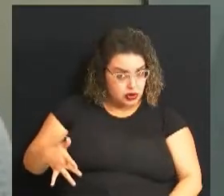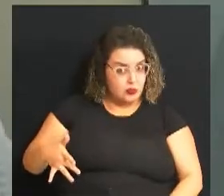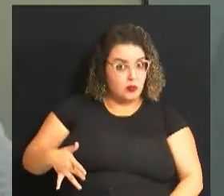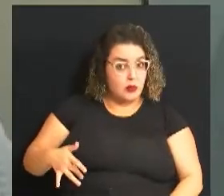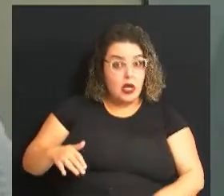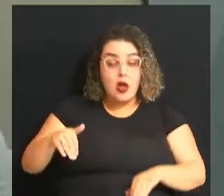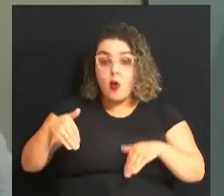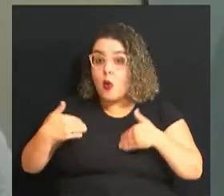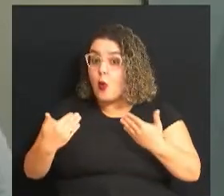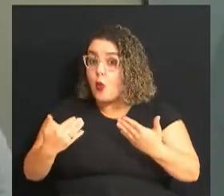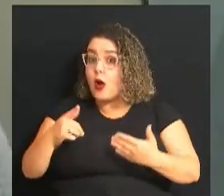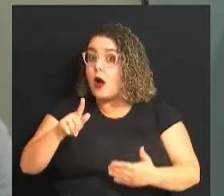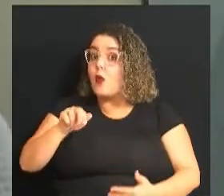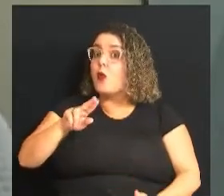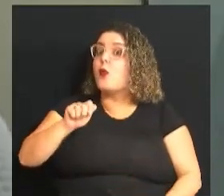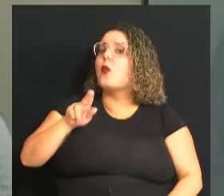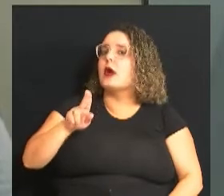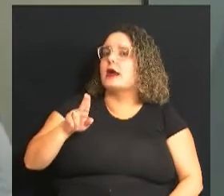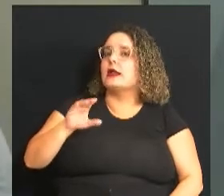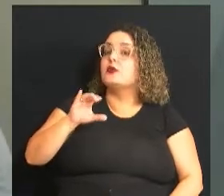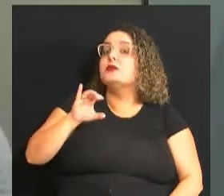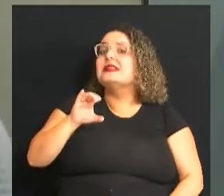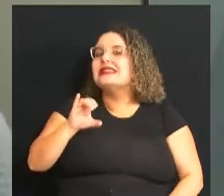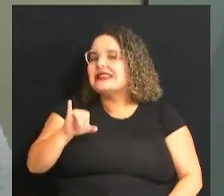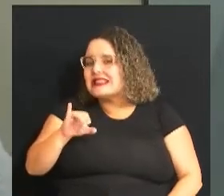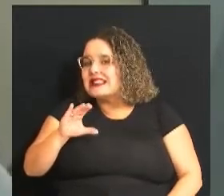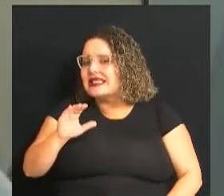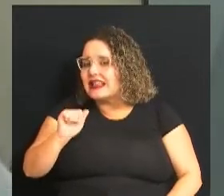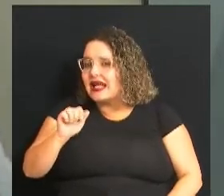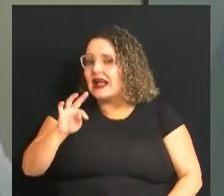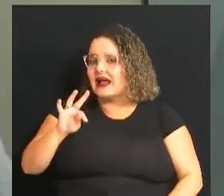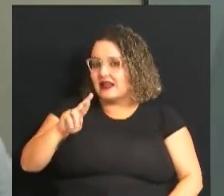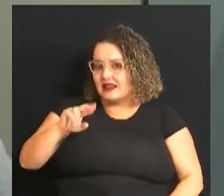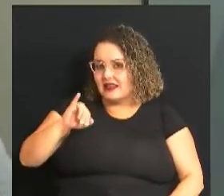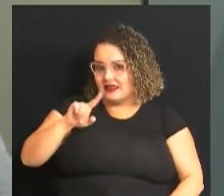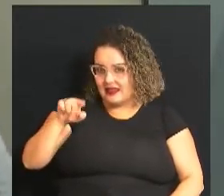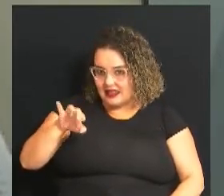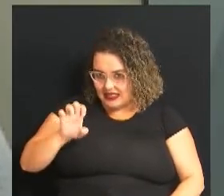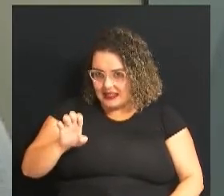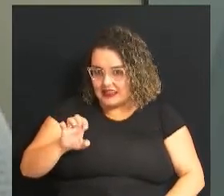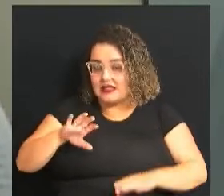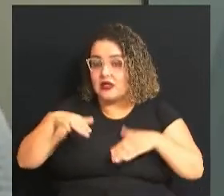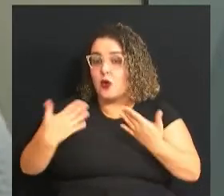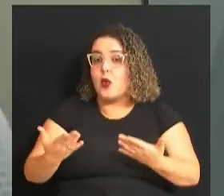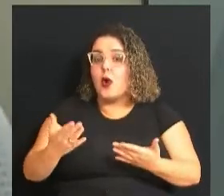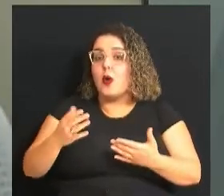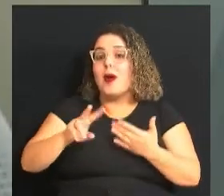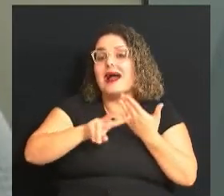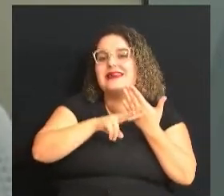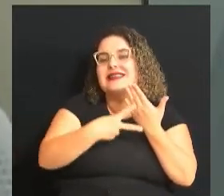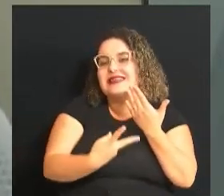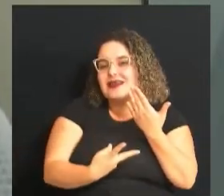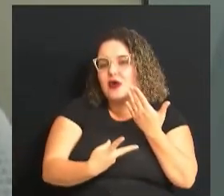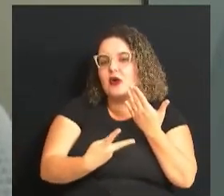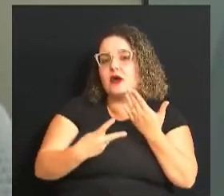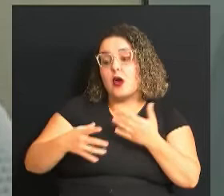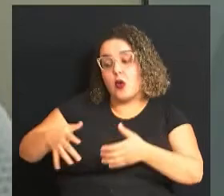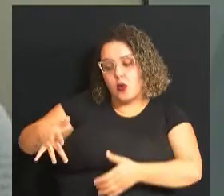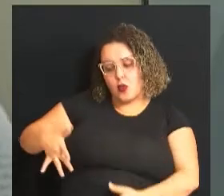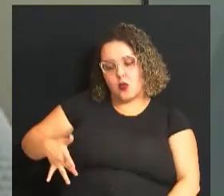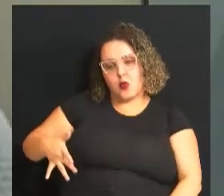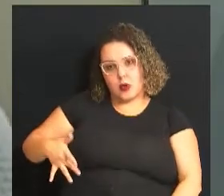grau de cicatrizes, de sequelas ficaram para o fígado. A depender deste grau